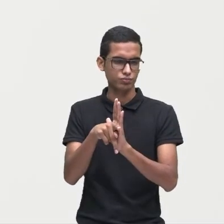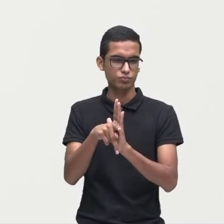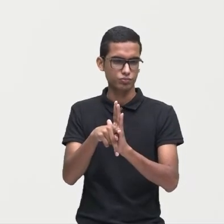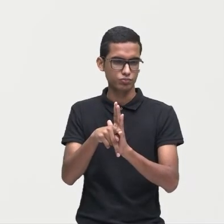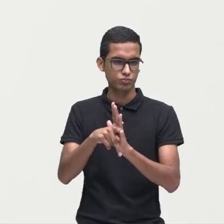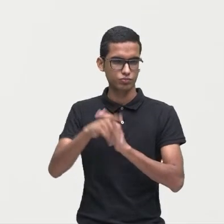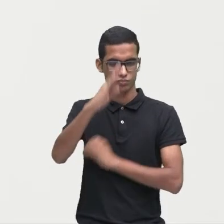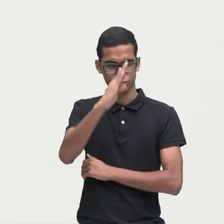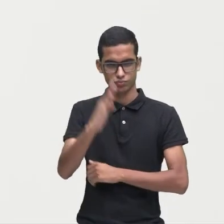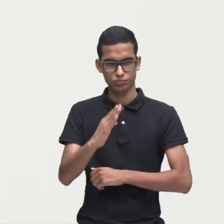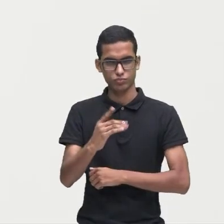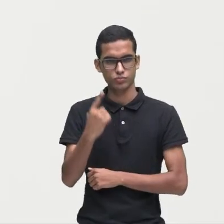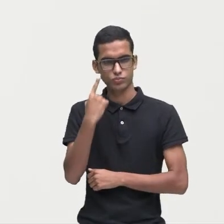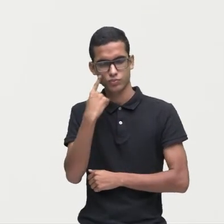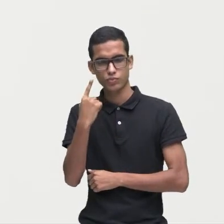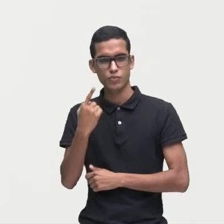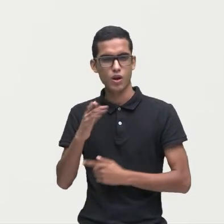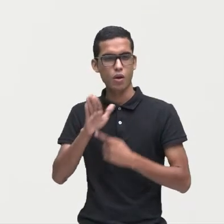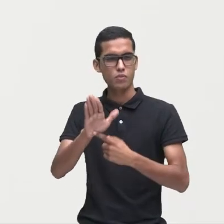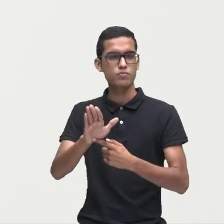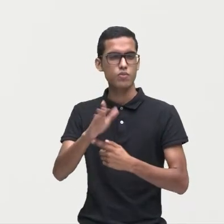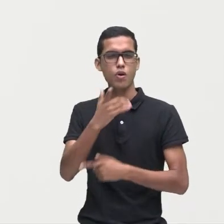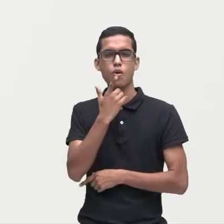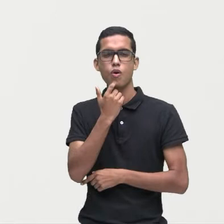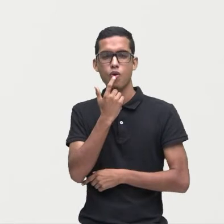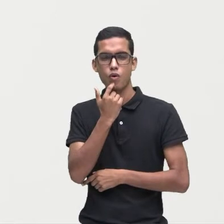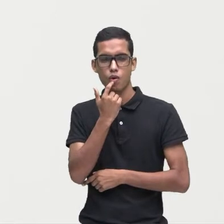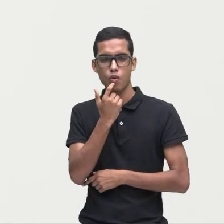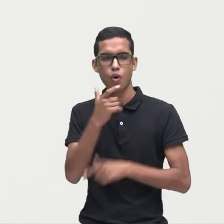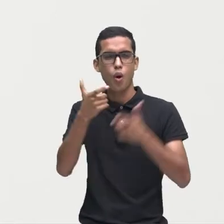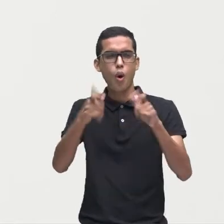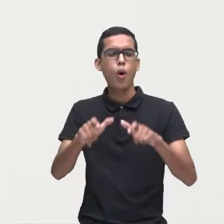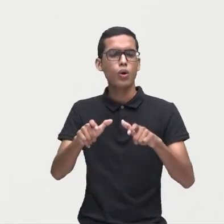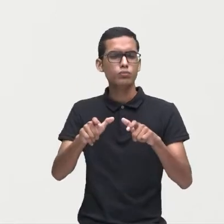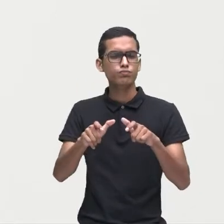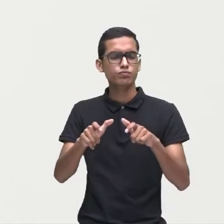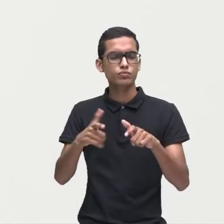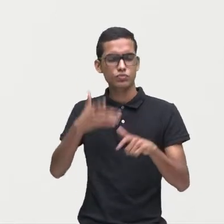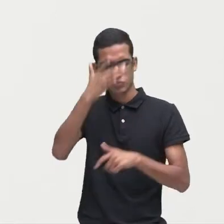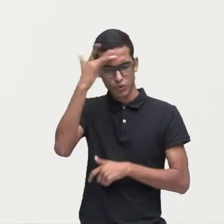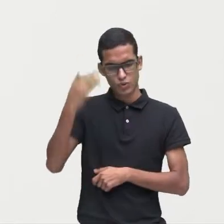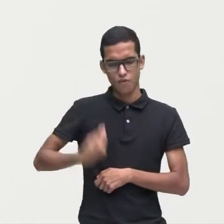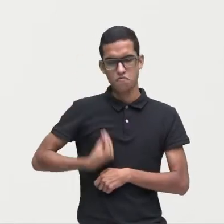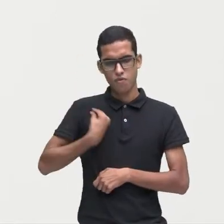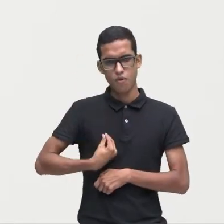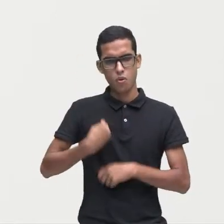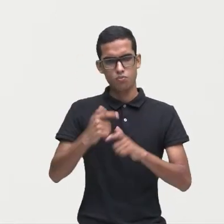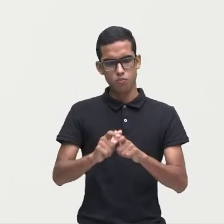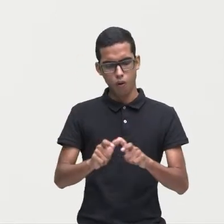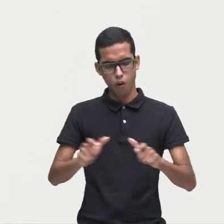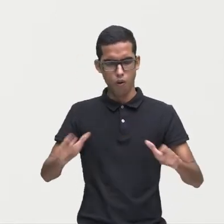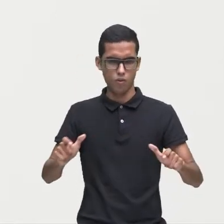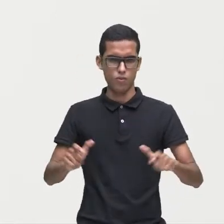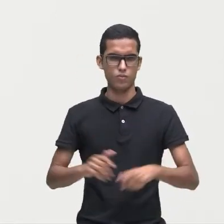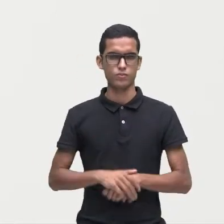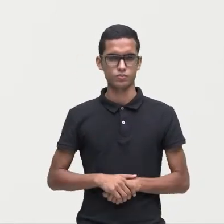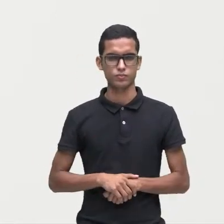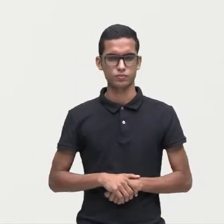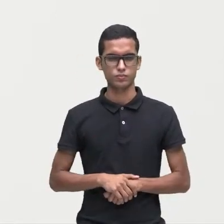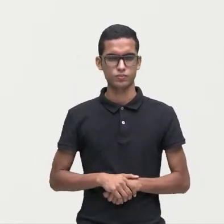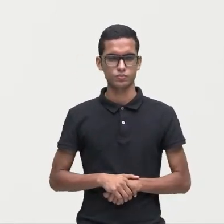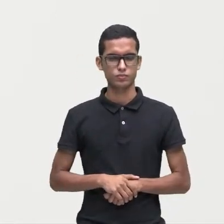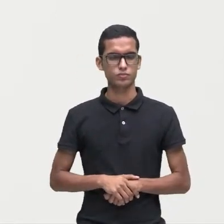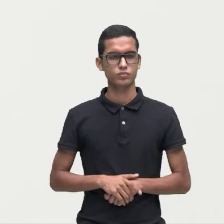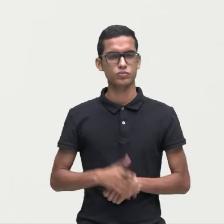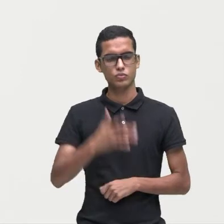para você, né, em vermelho, concentrado aqui, aonde nós temos grande concentração de indivíduos, né, grande concentração de